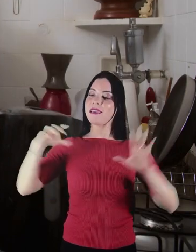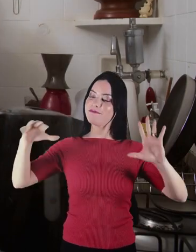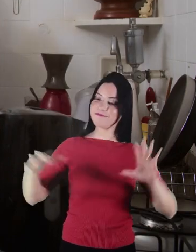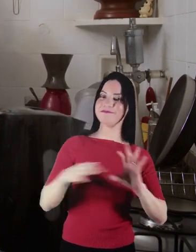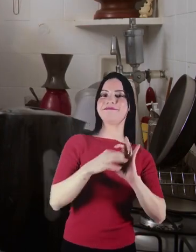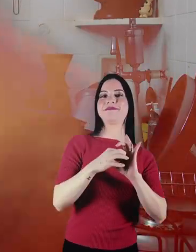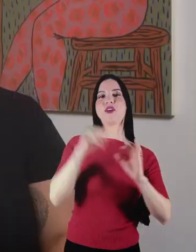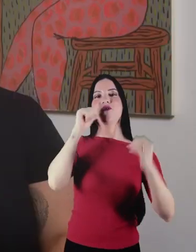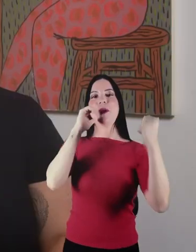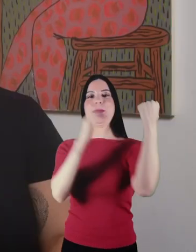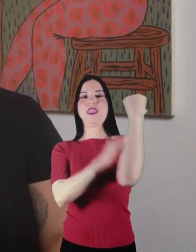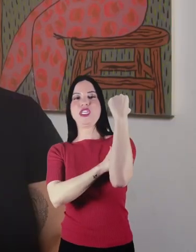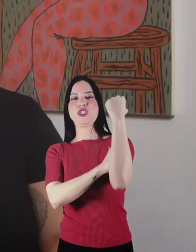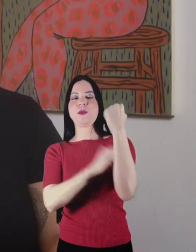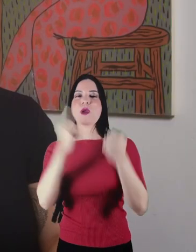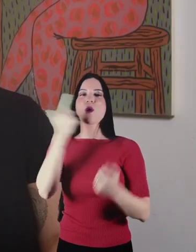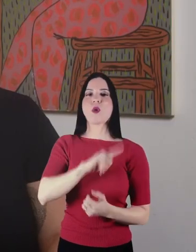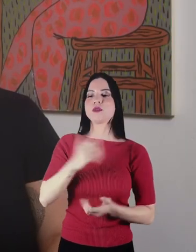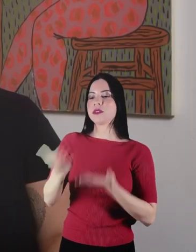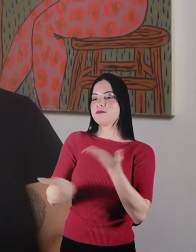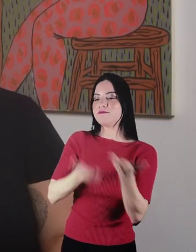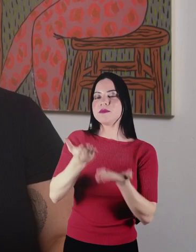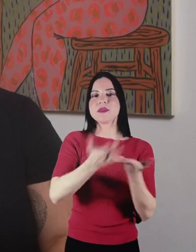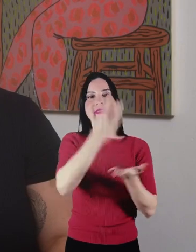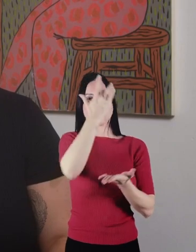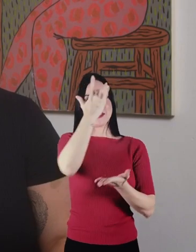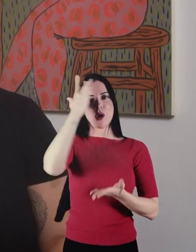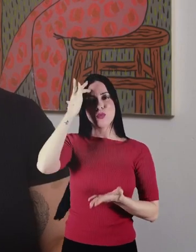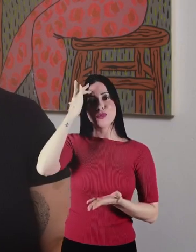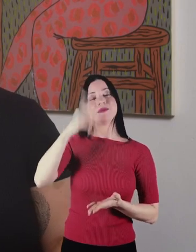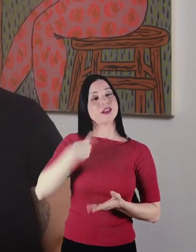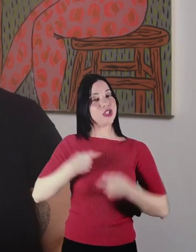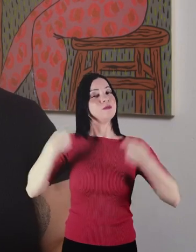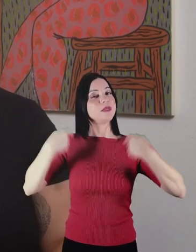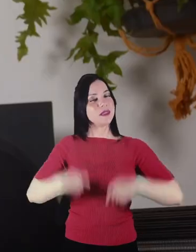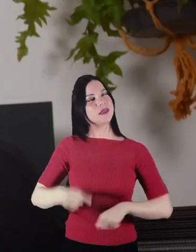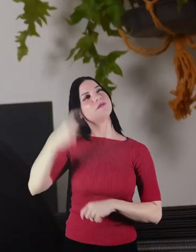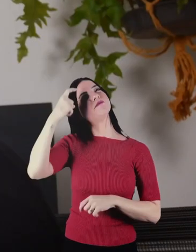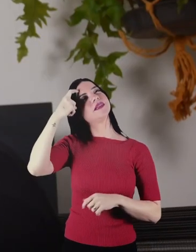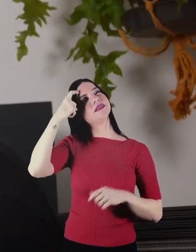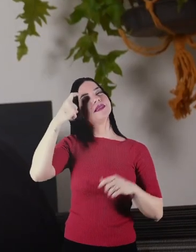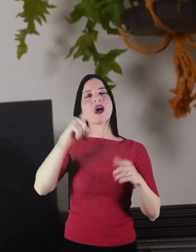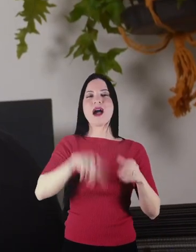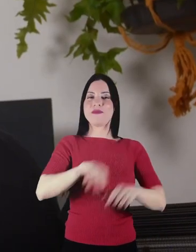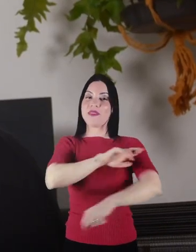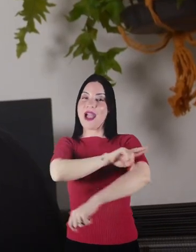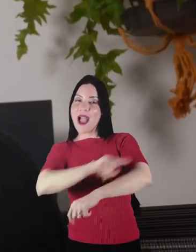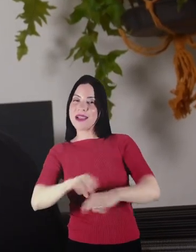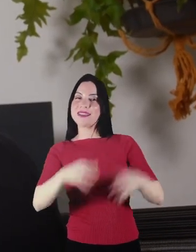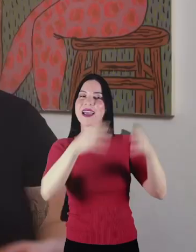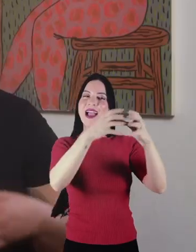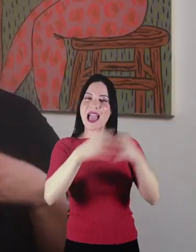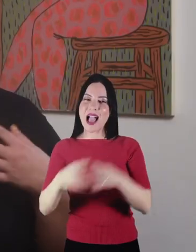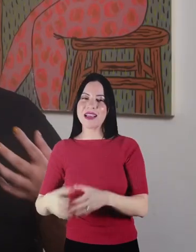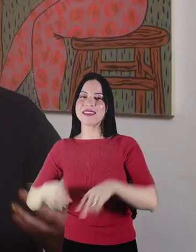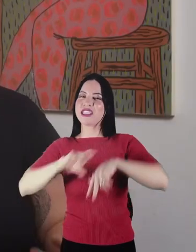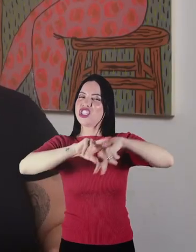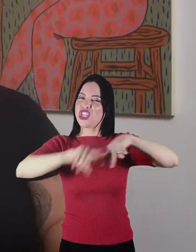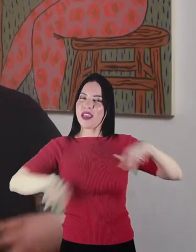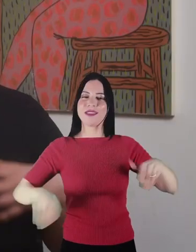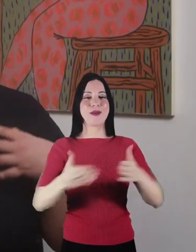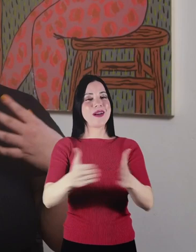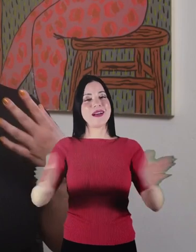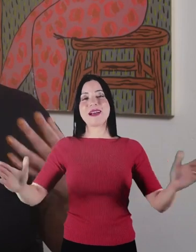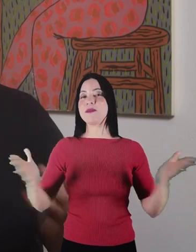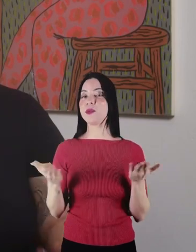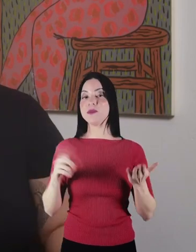os feminismos, a saúde mental. A gente necessariamente tem que pensar a raça, classe, gênero de forma mais ampla, né? Quando a gente também está